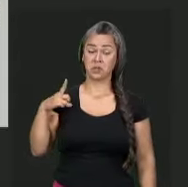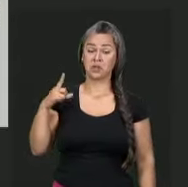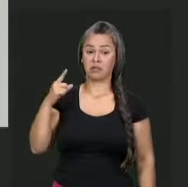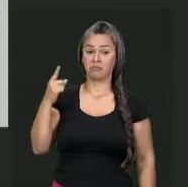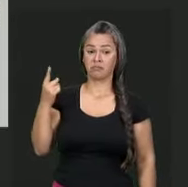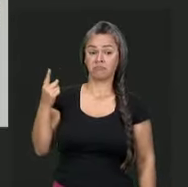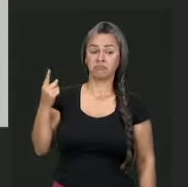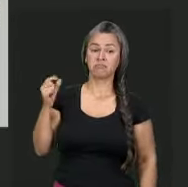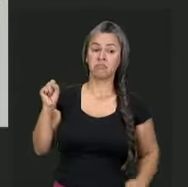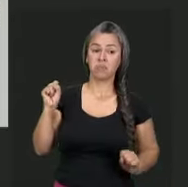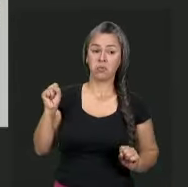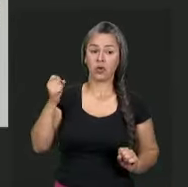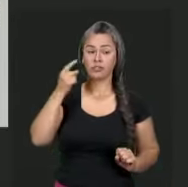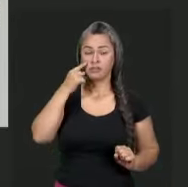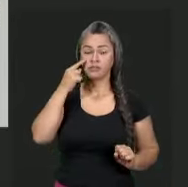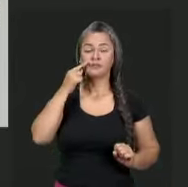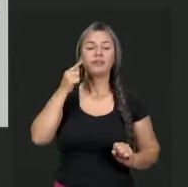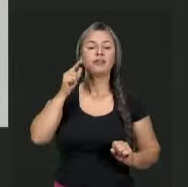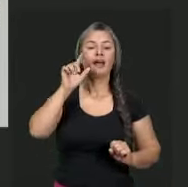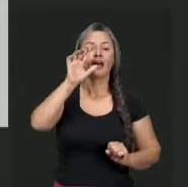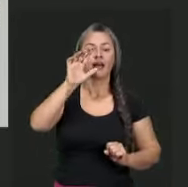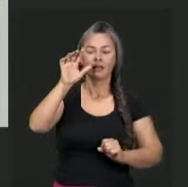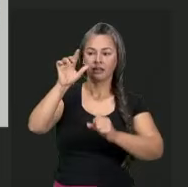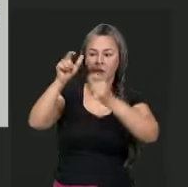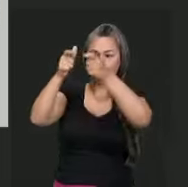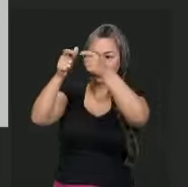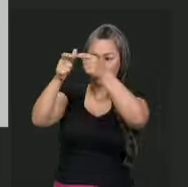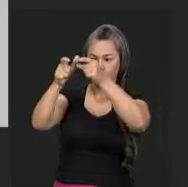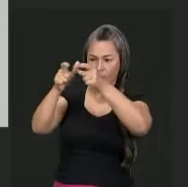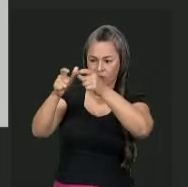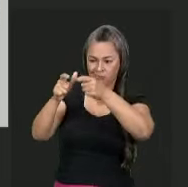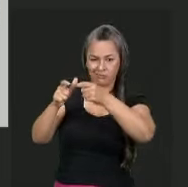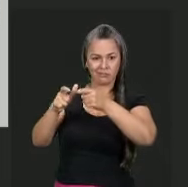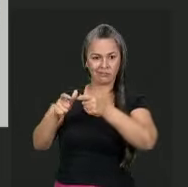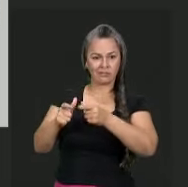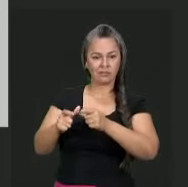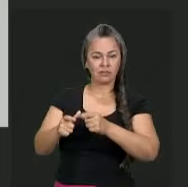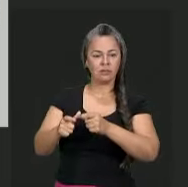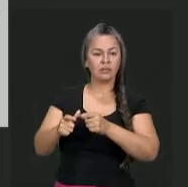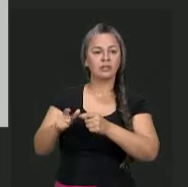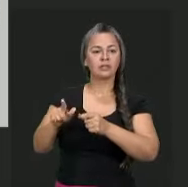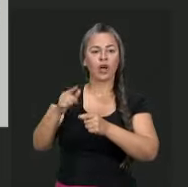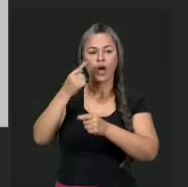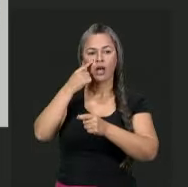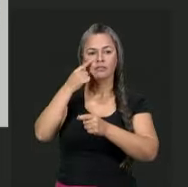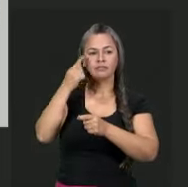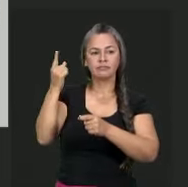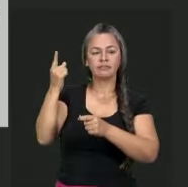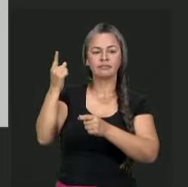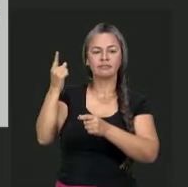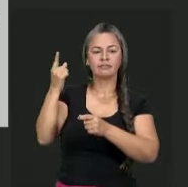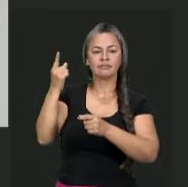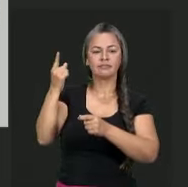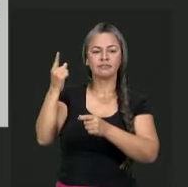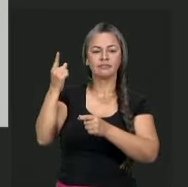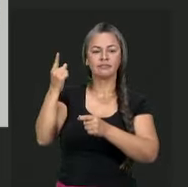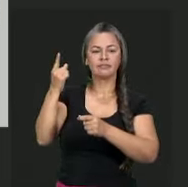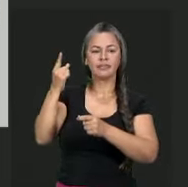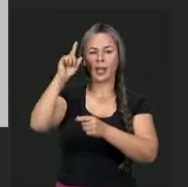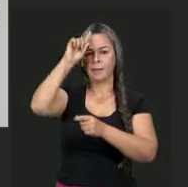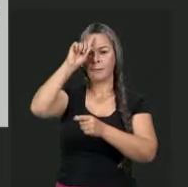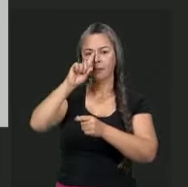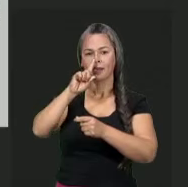coluna vertebral por regiões. Essa região aqui próxima do pescoço é